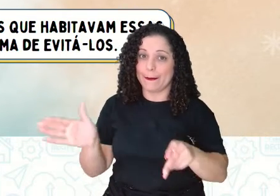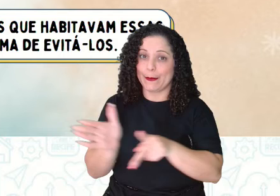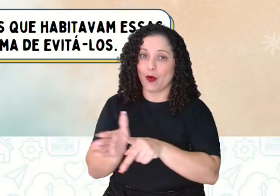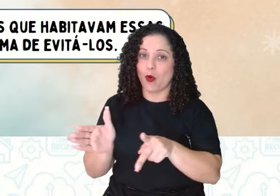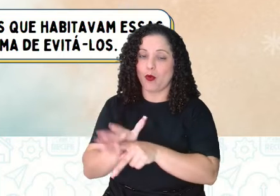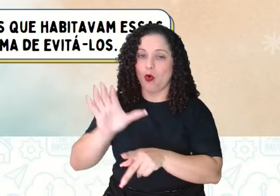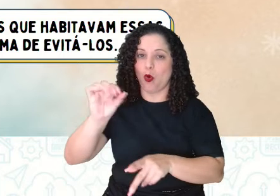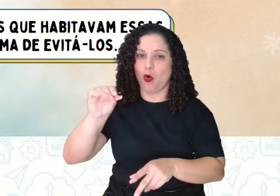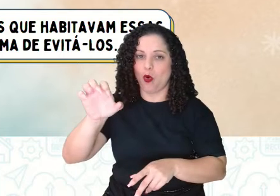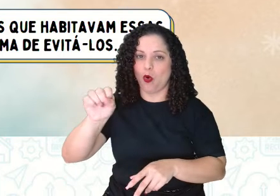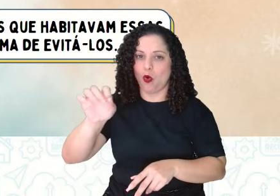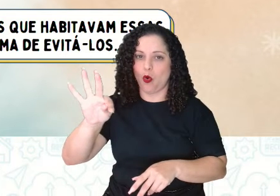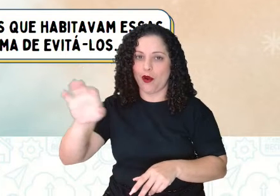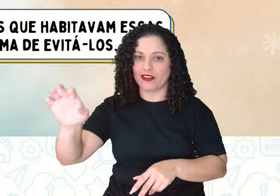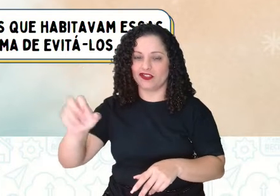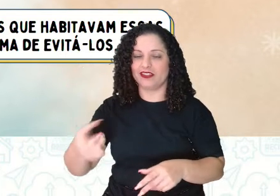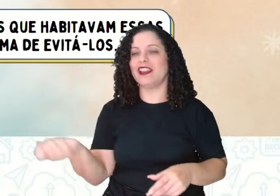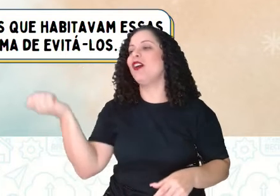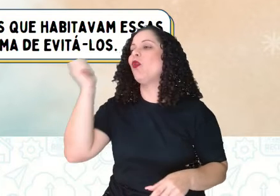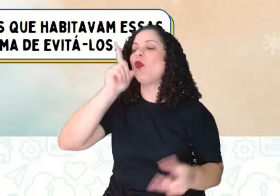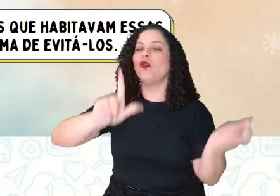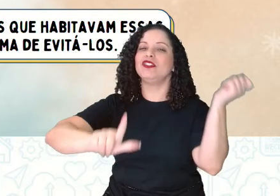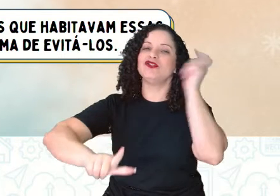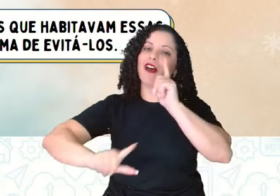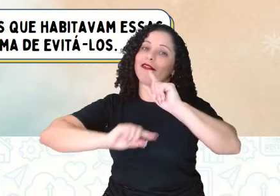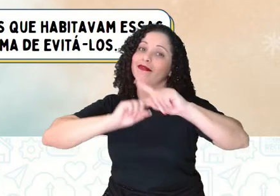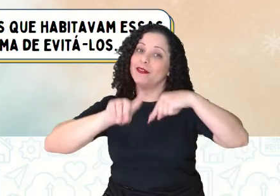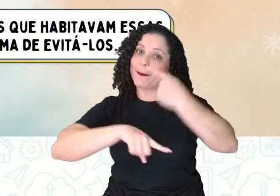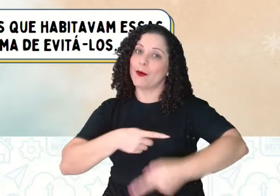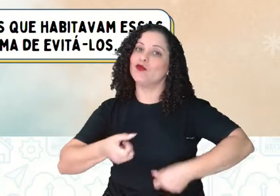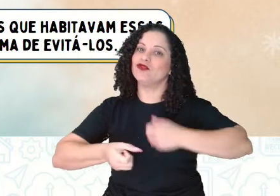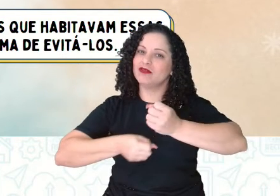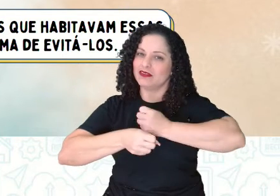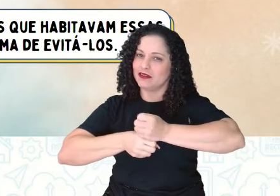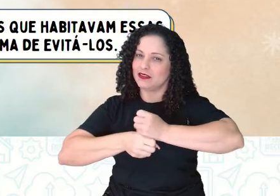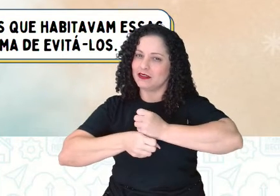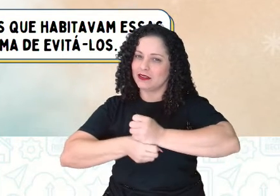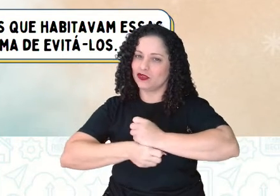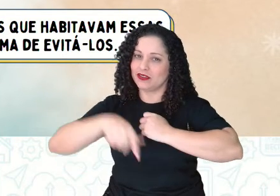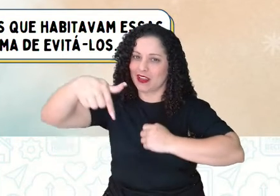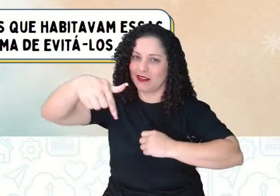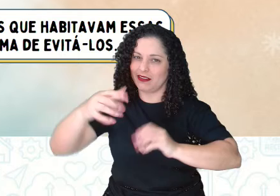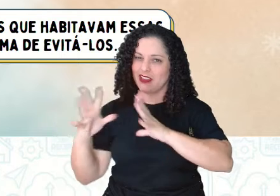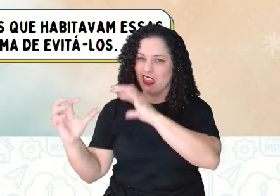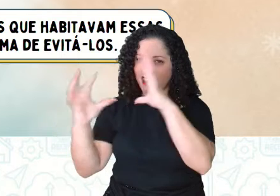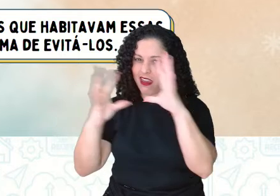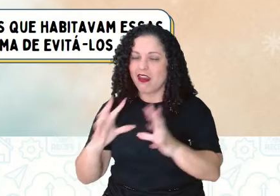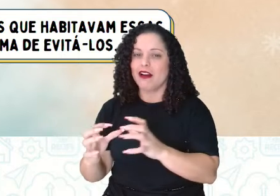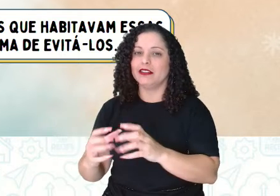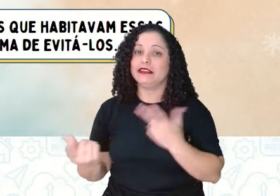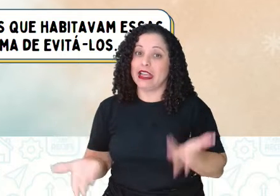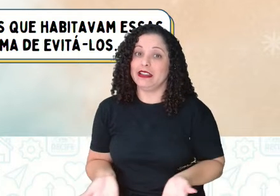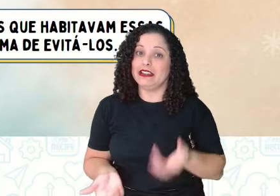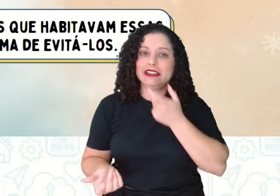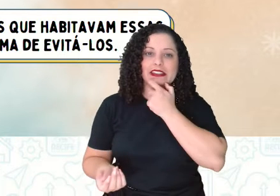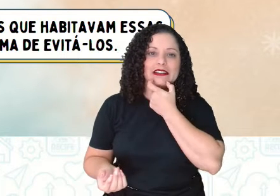que foram conquistadas depois da Guerra dos 7 anos, né? Que a gente disse, a Inglaterra venceu, conquistou essas